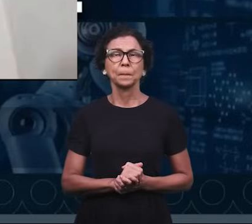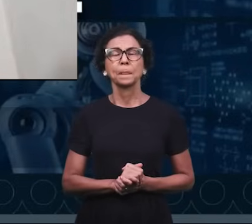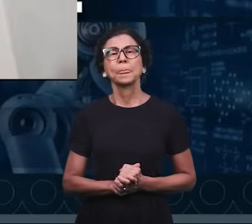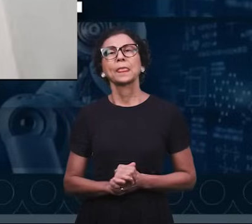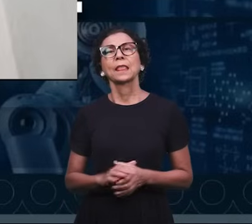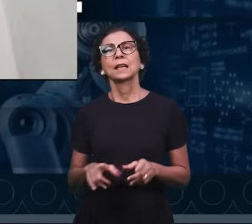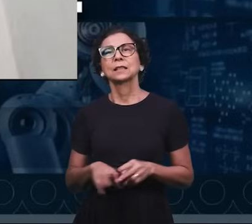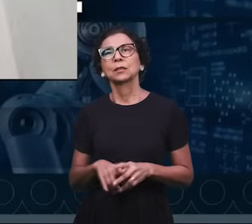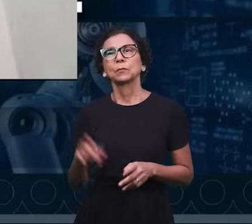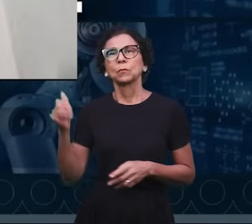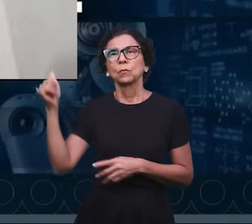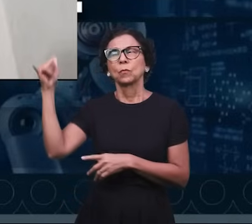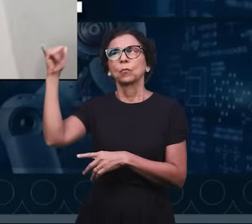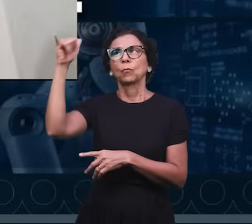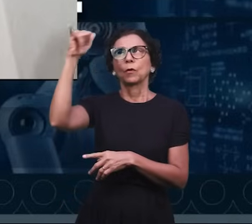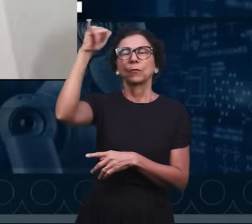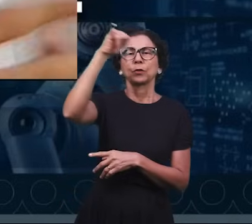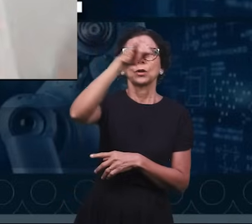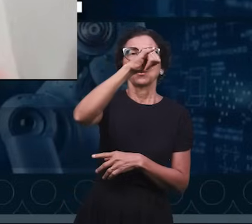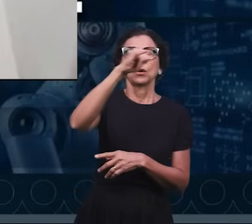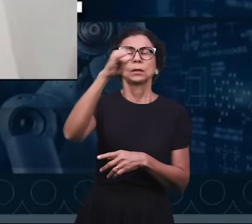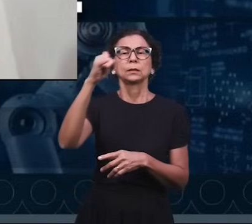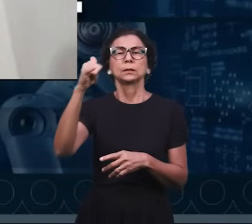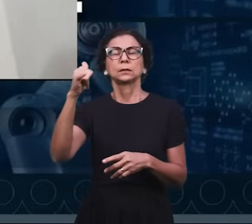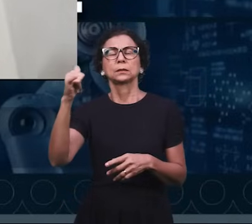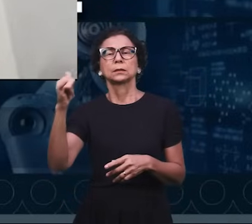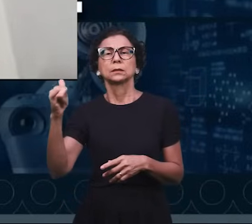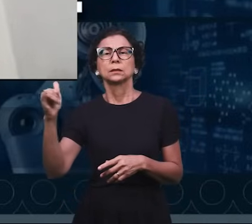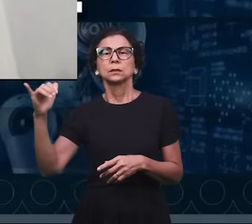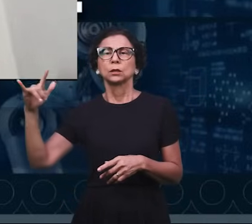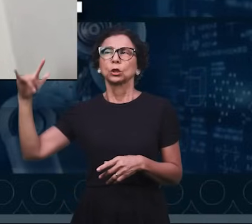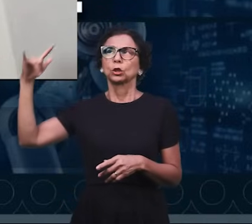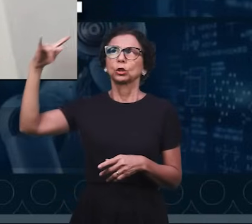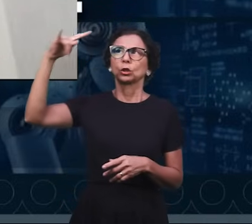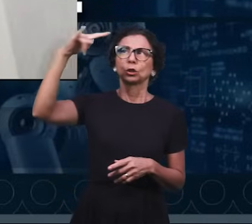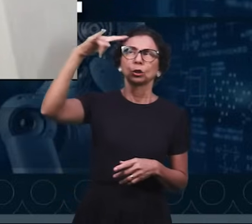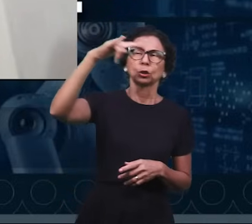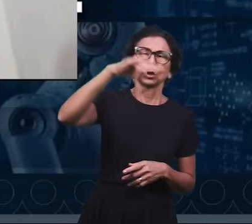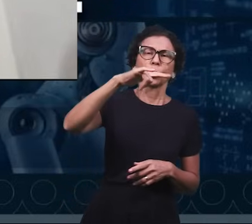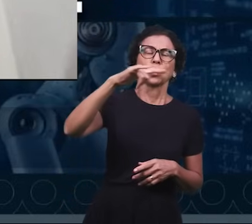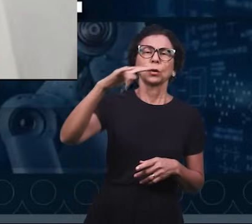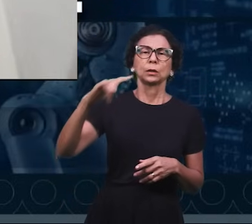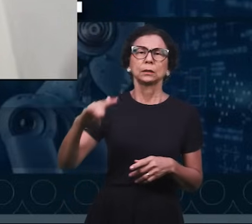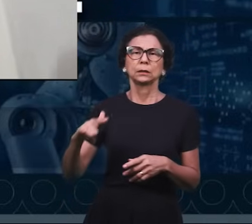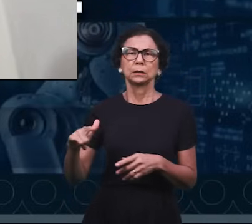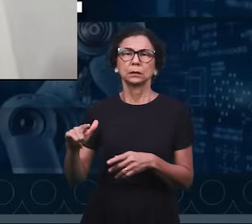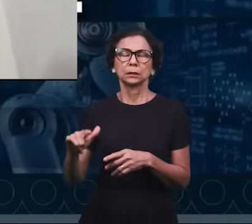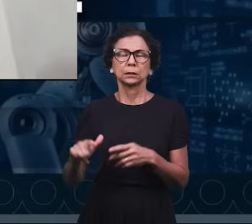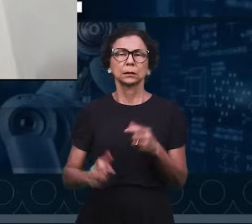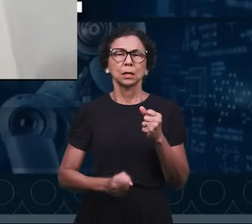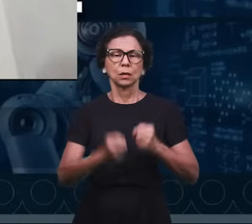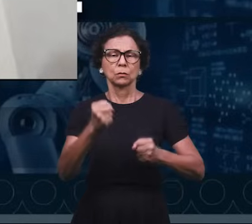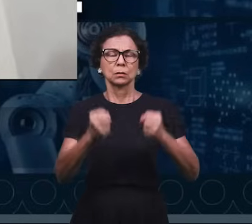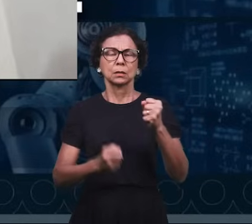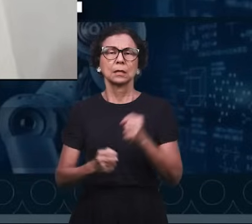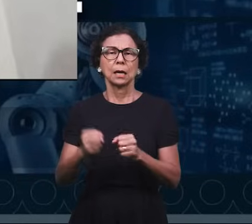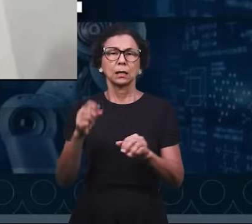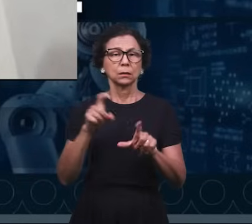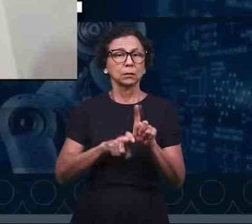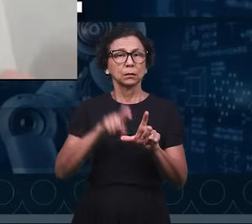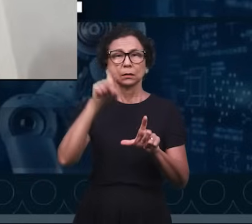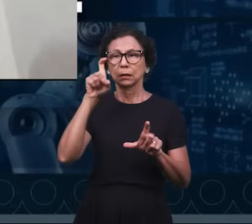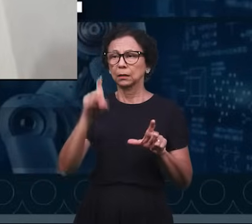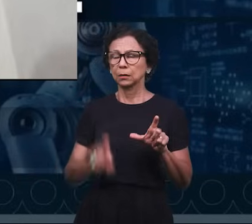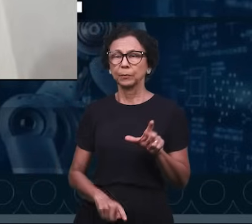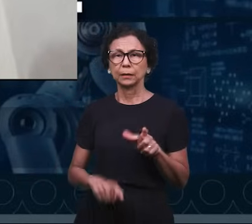onde os aviões fiquem autônomos, os drones, né, que já se tem autônomo, todos os carros, facilitando